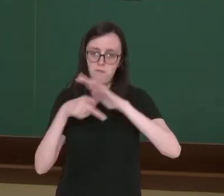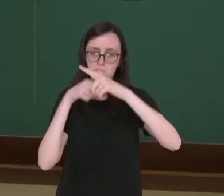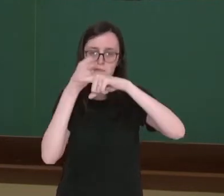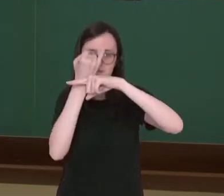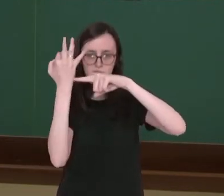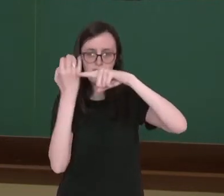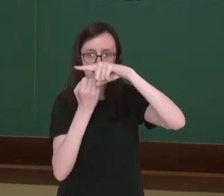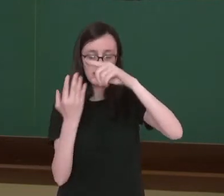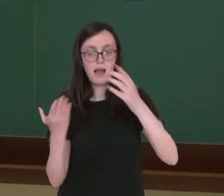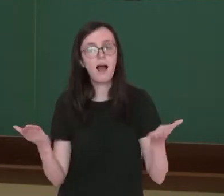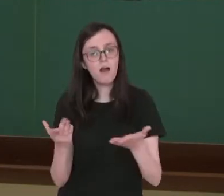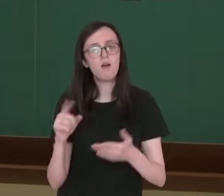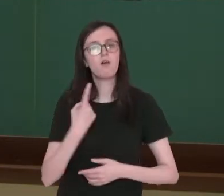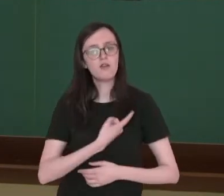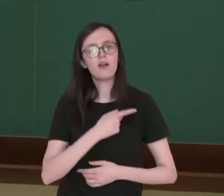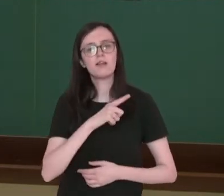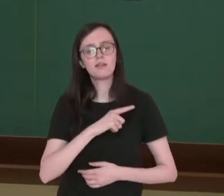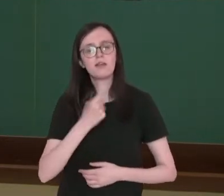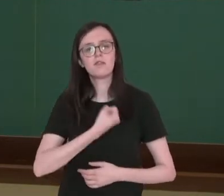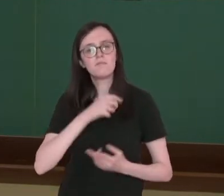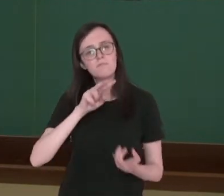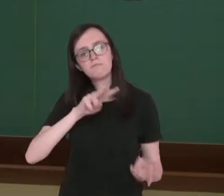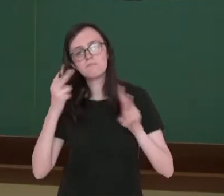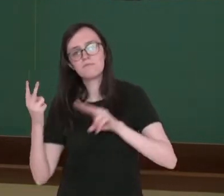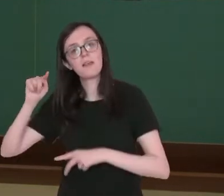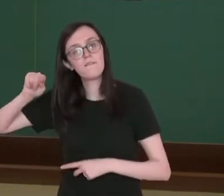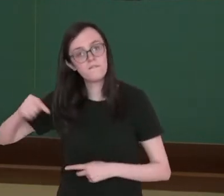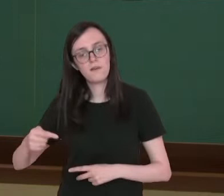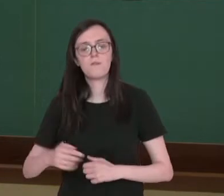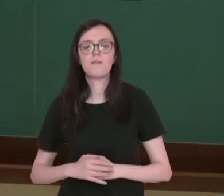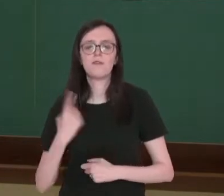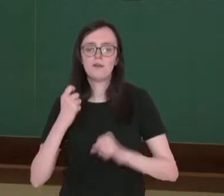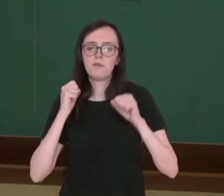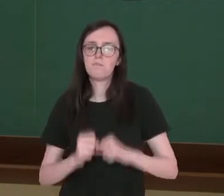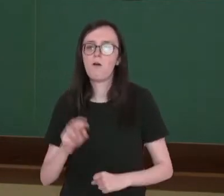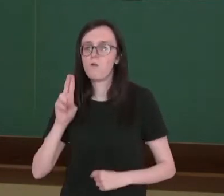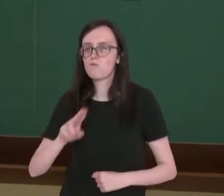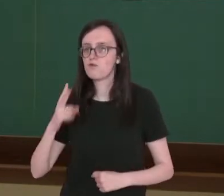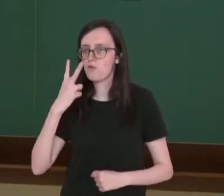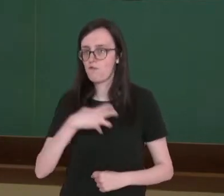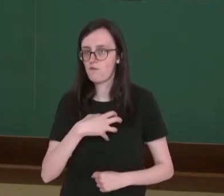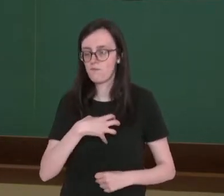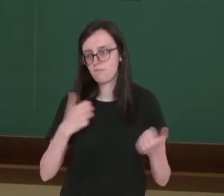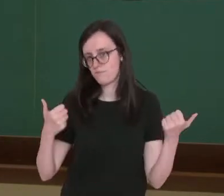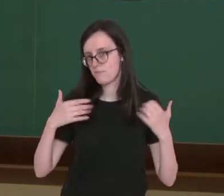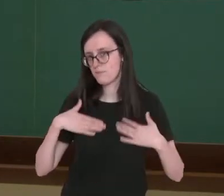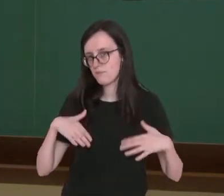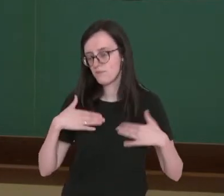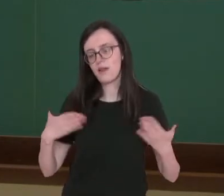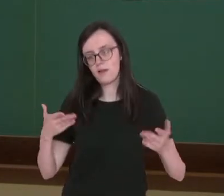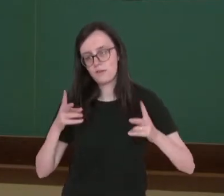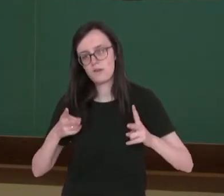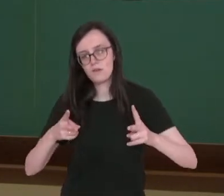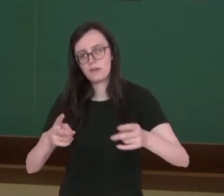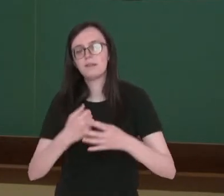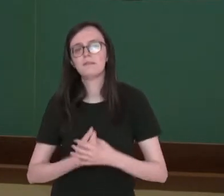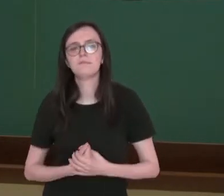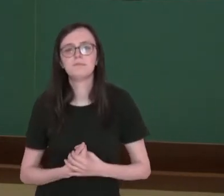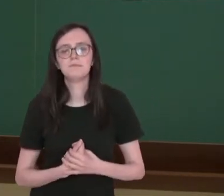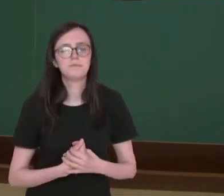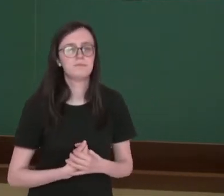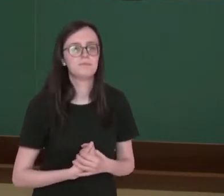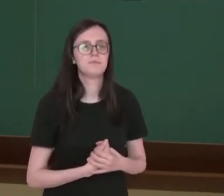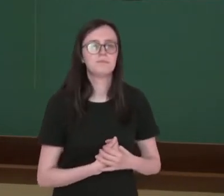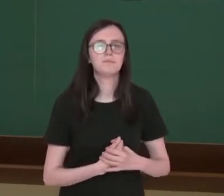aqui nós temos num decimal. Então podemos representar das duas maneiras. Tranquilo? Então vamos à frente agora. Operação